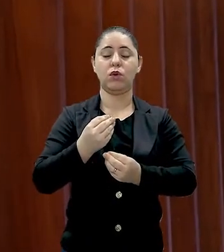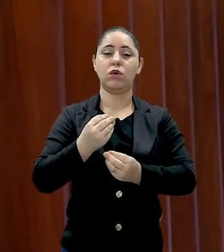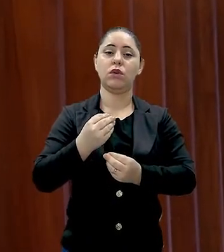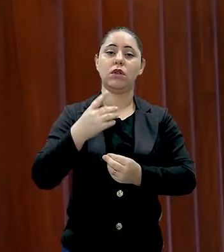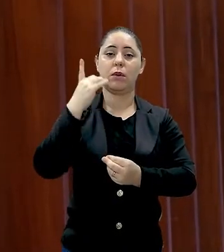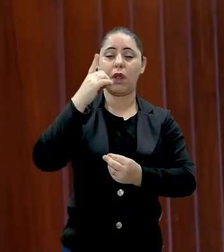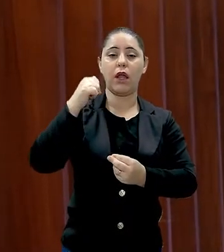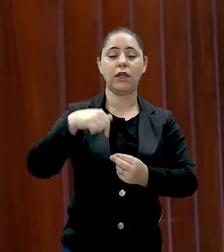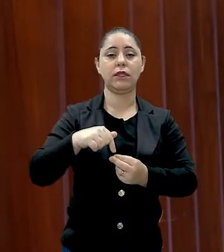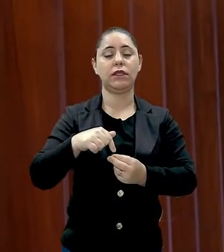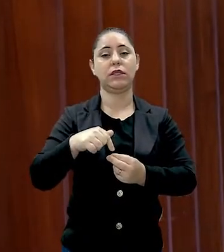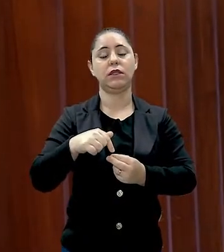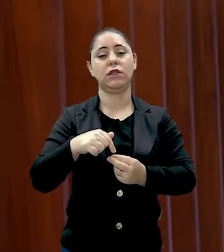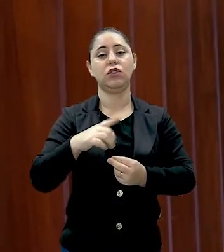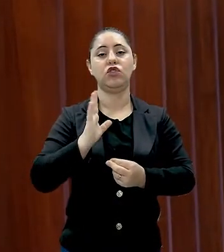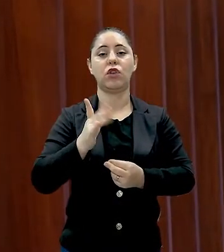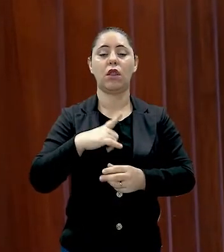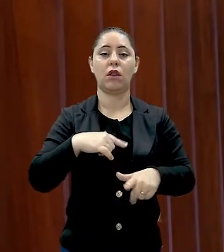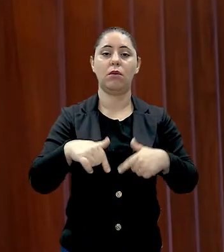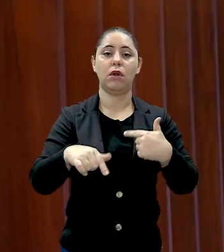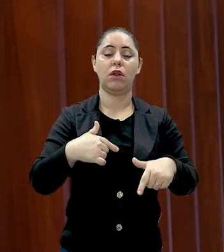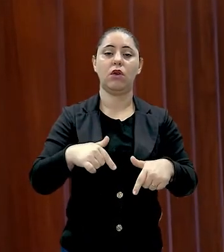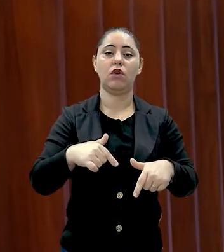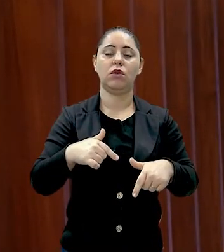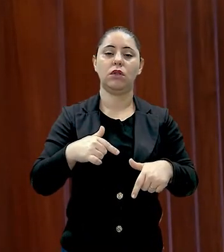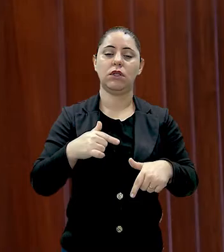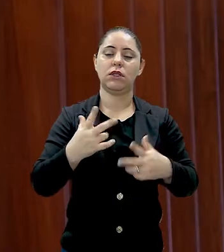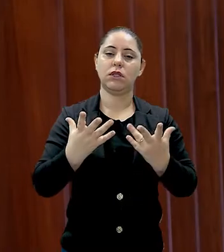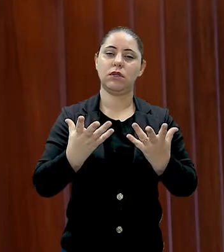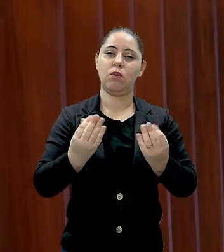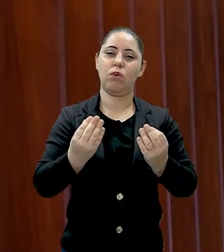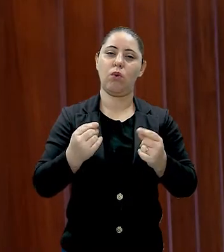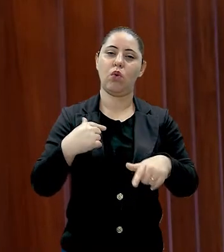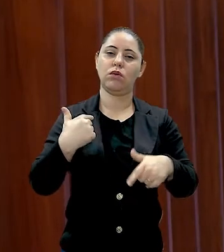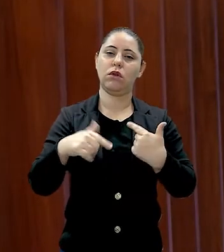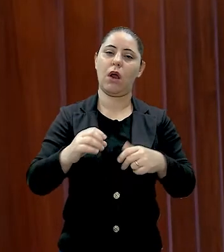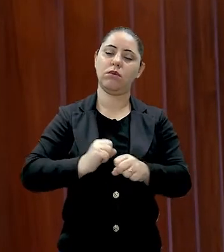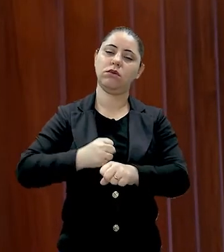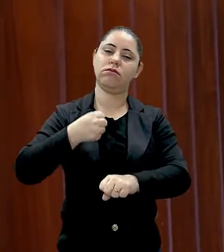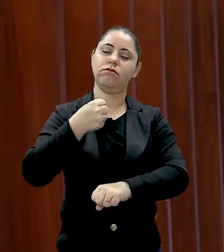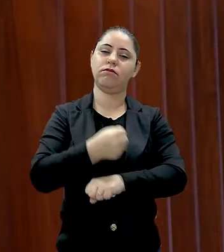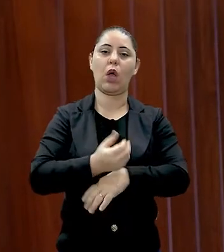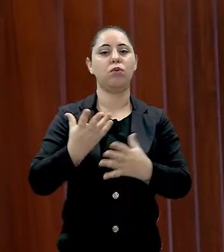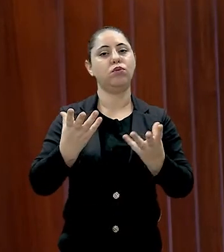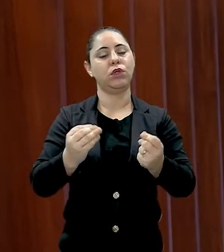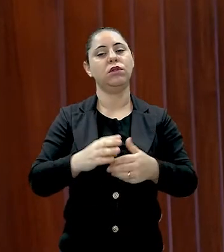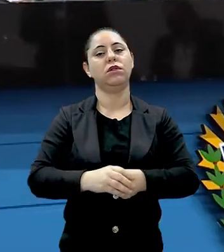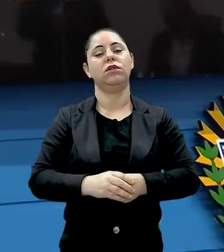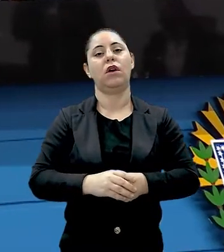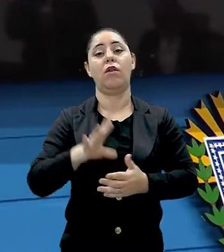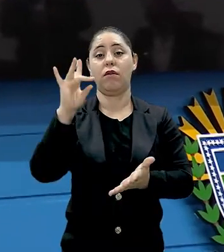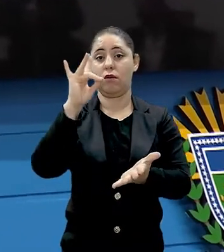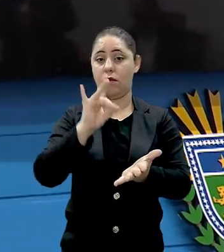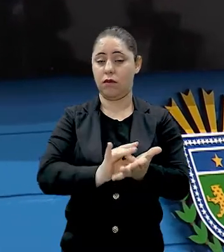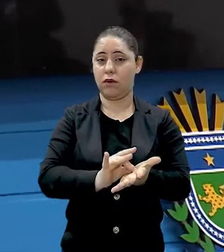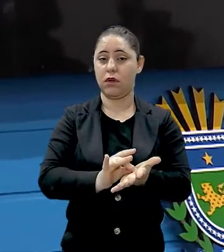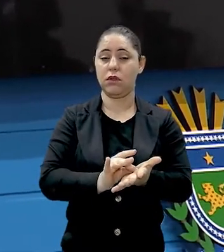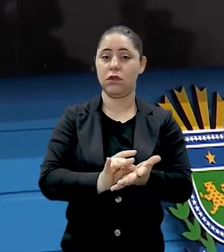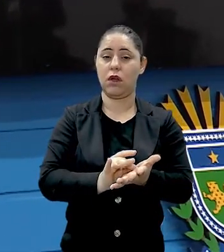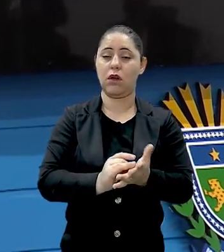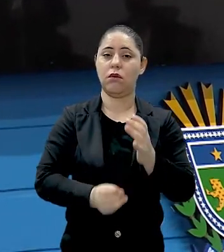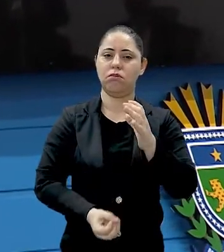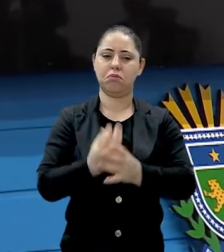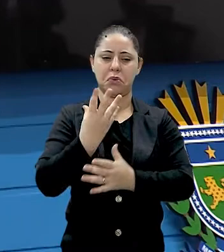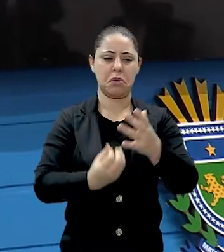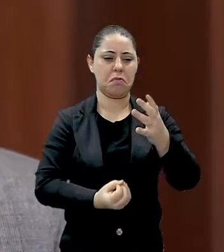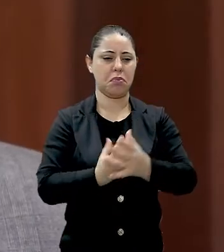parlamentar aqui do estado do Mato Grosso do Sul, que eu exerci, todos eles eu exerci com muito trabalho, com muita dedicação, com muita verdade, com